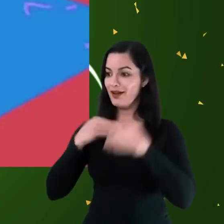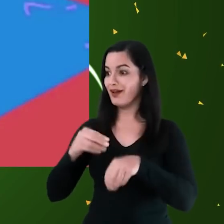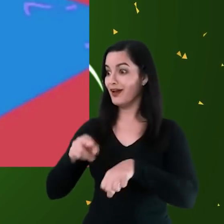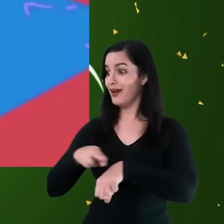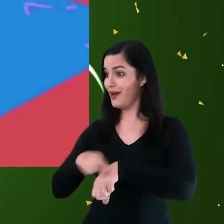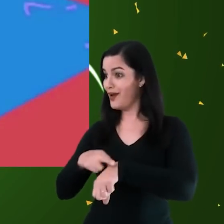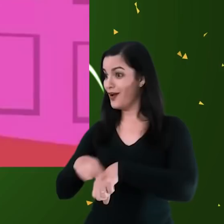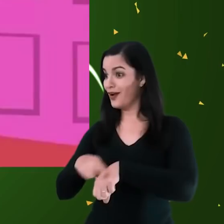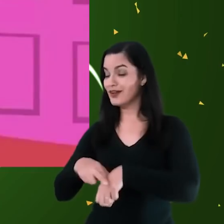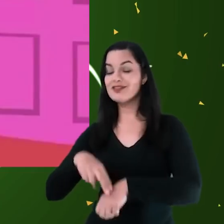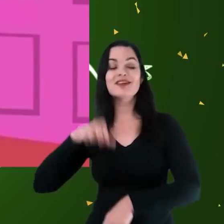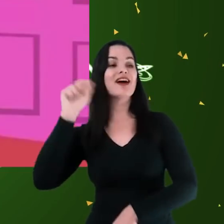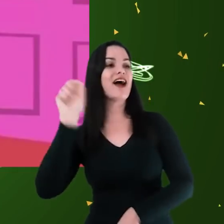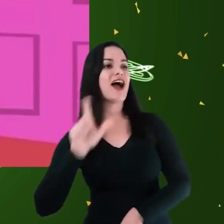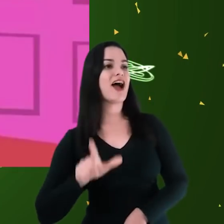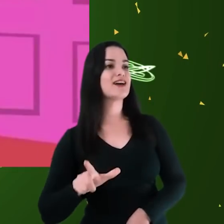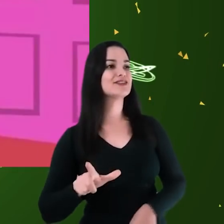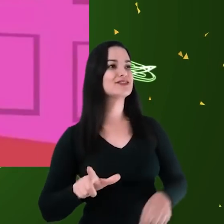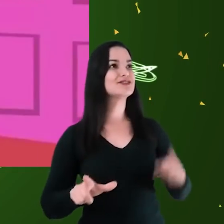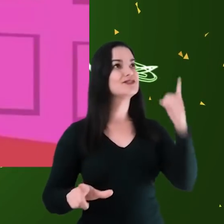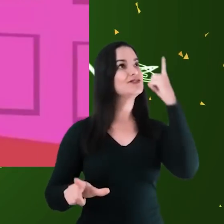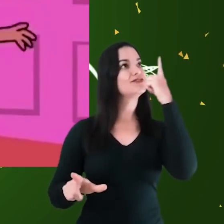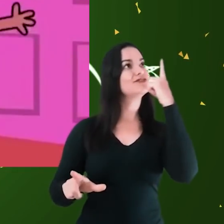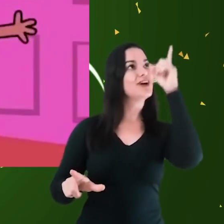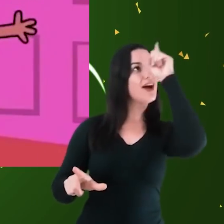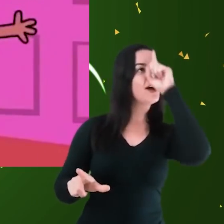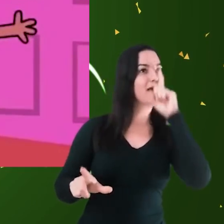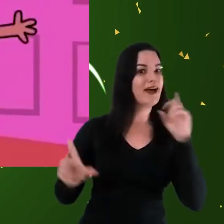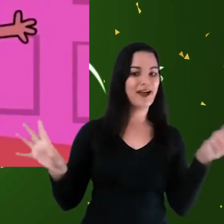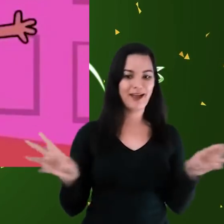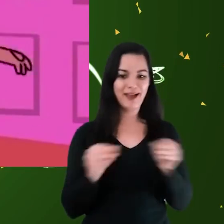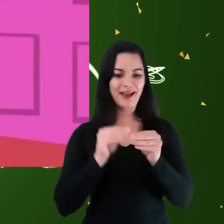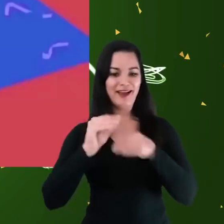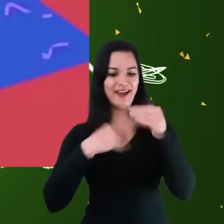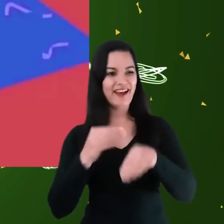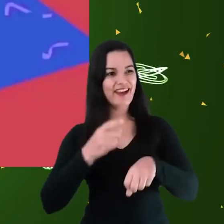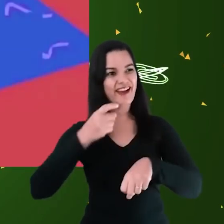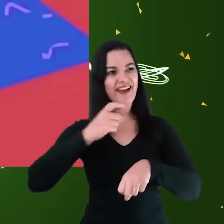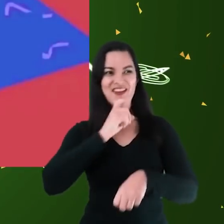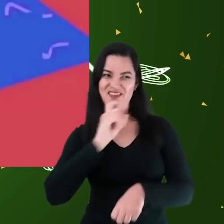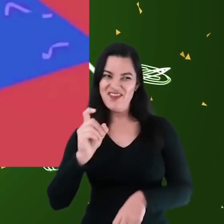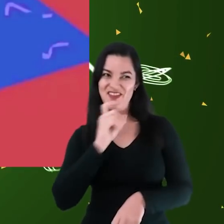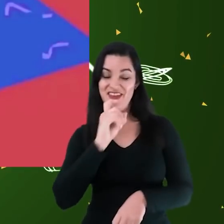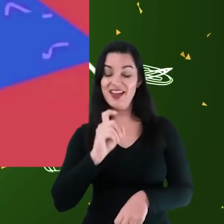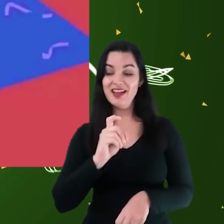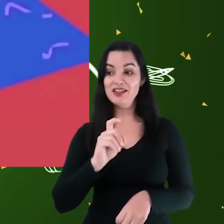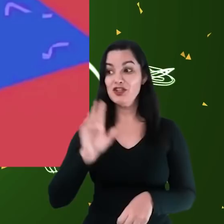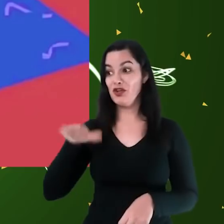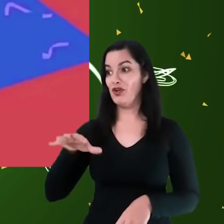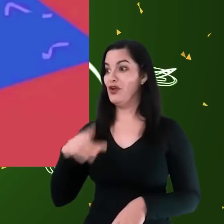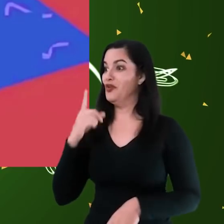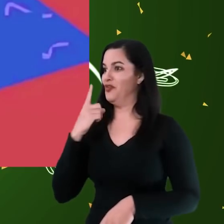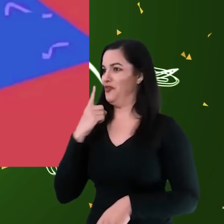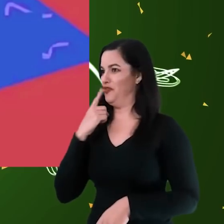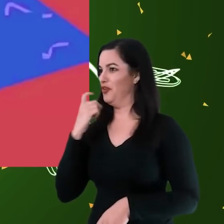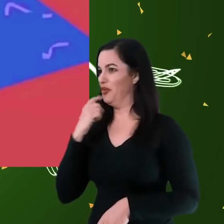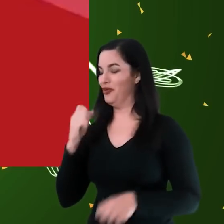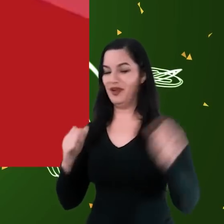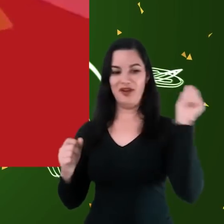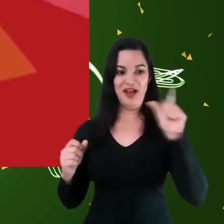amarelo dá verde. Vermelho com azul dá roxo. Vermelho com azul dá